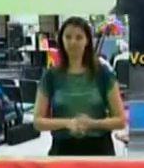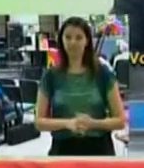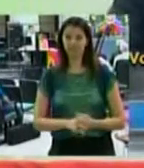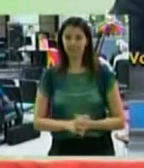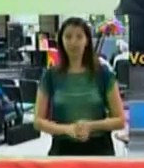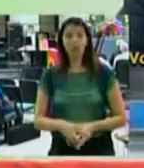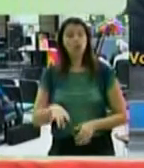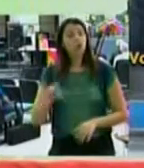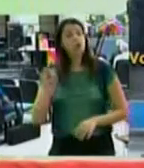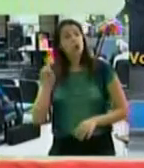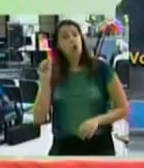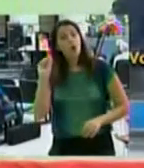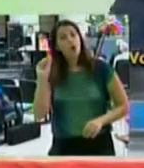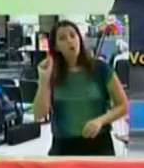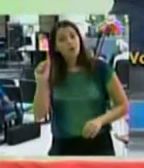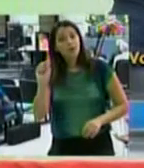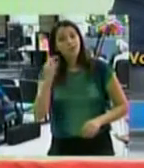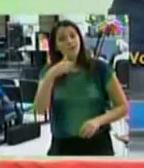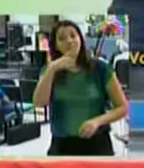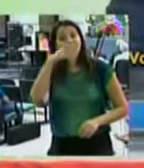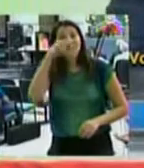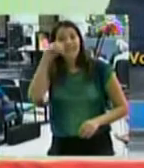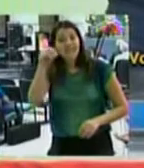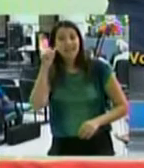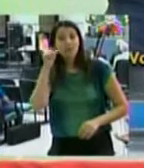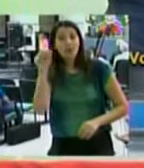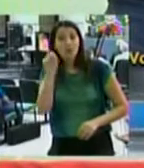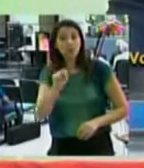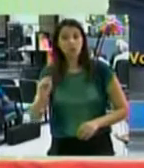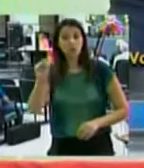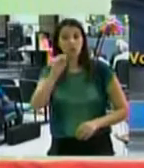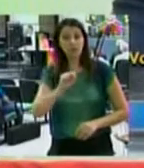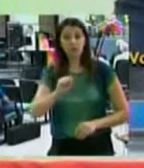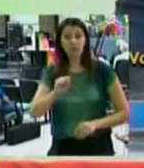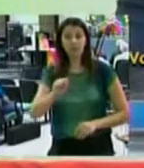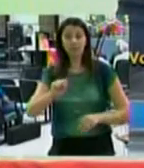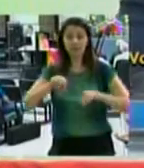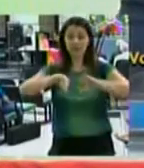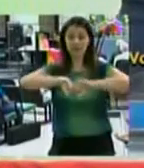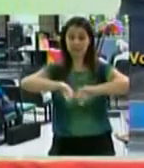Só que essas 10 virgens estão separadas em 2 grupos: